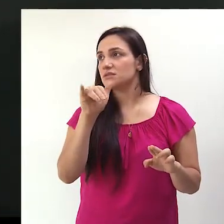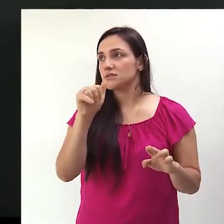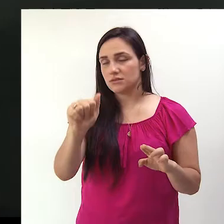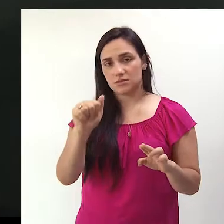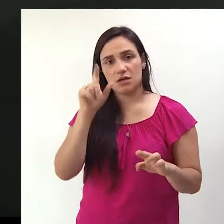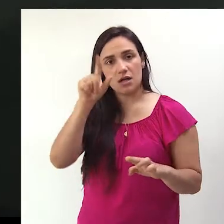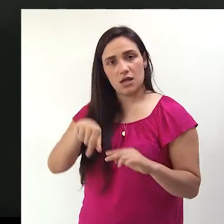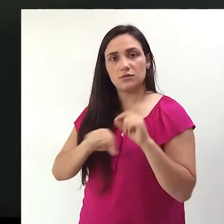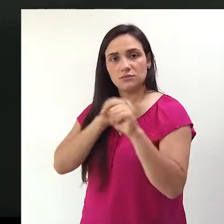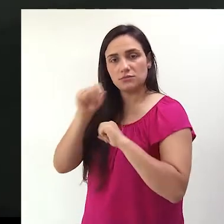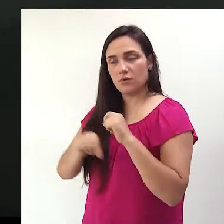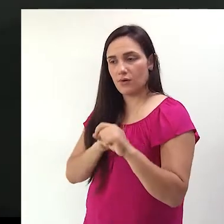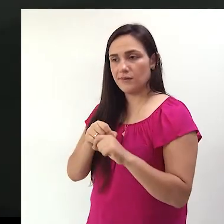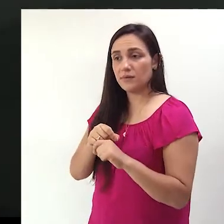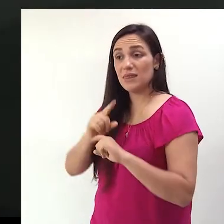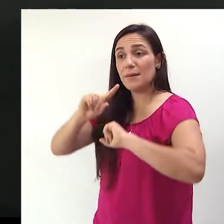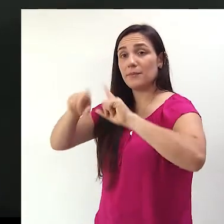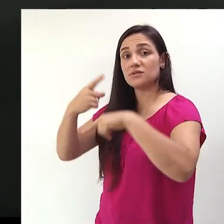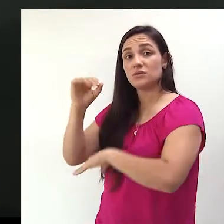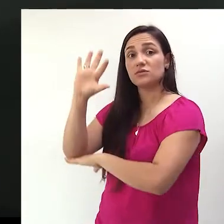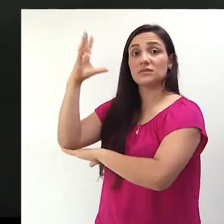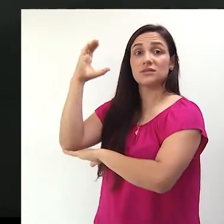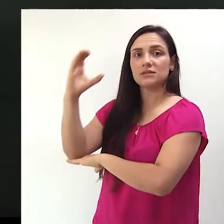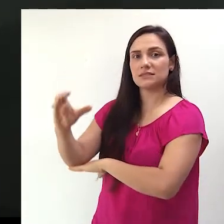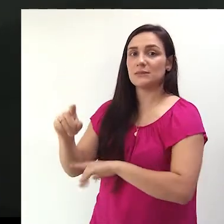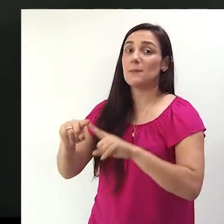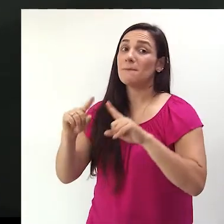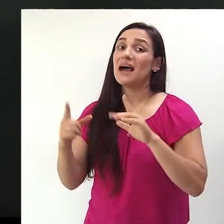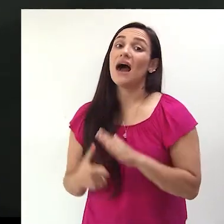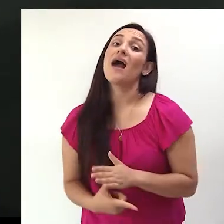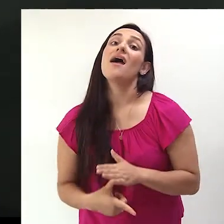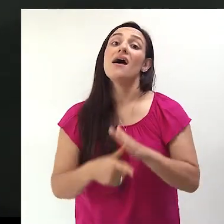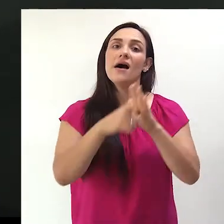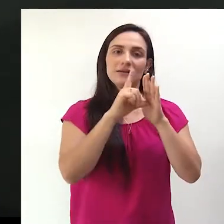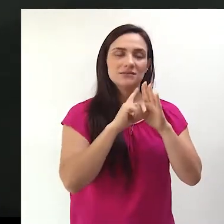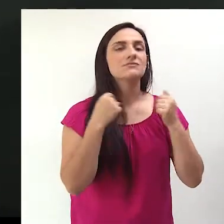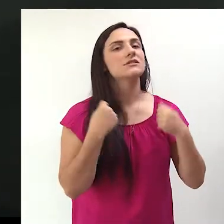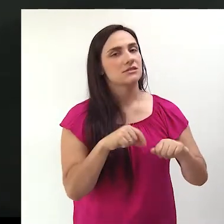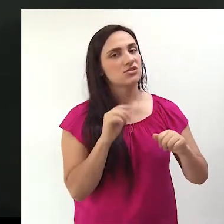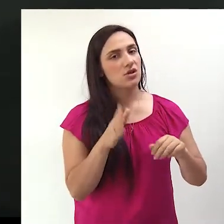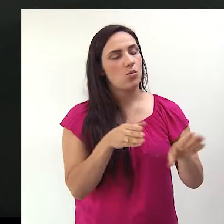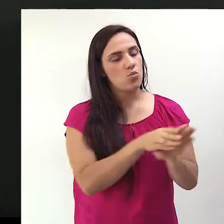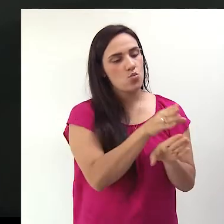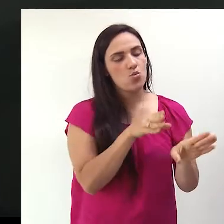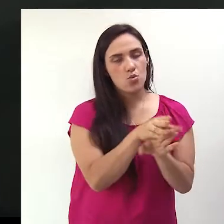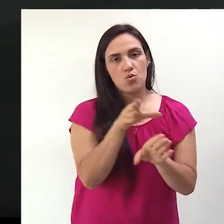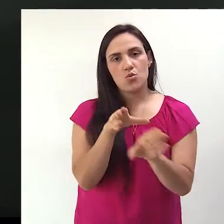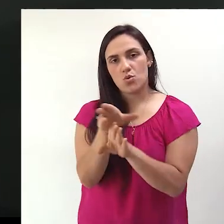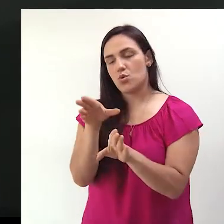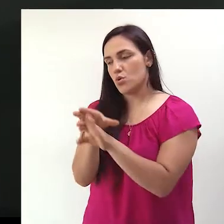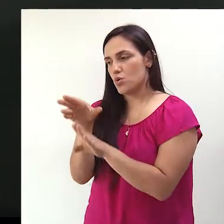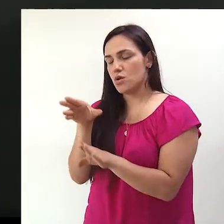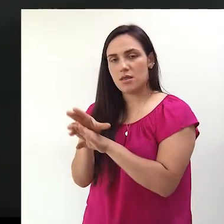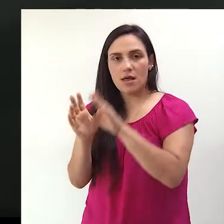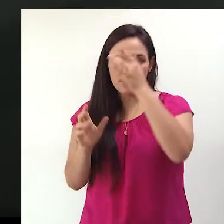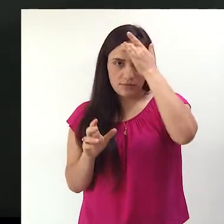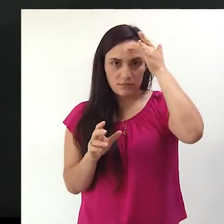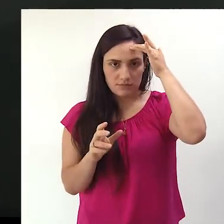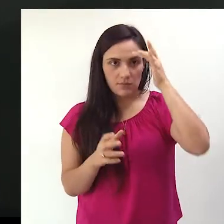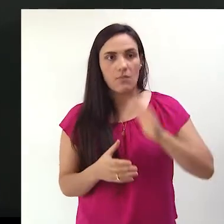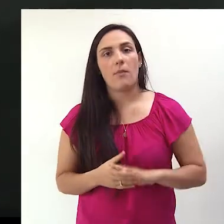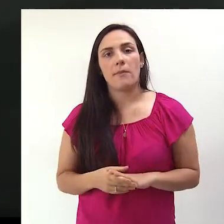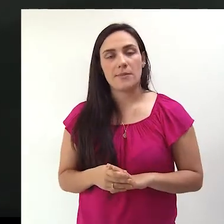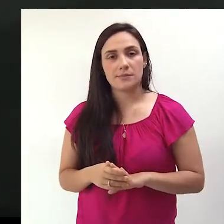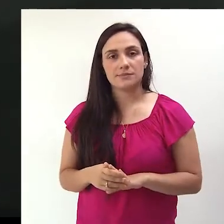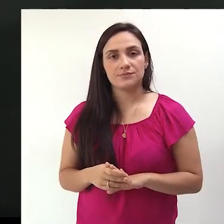autoria e materialidade de crimes, mas sem dúvida que a gente tem um papel importantíssimo na prevenção, né? Então,